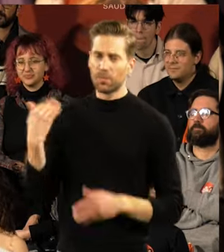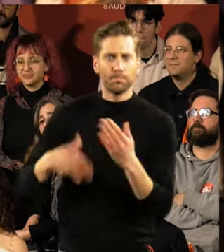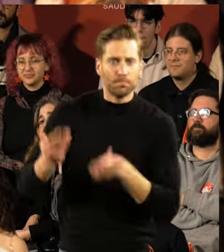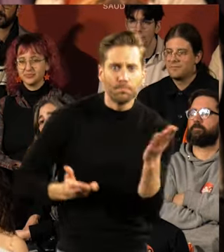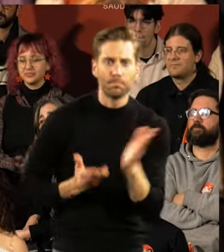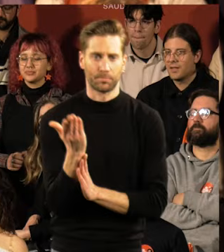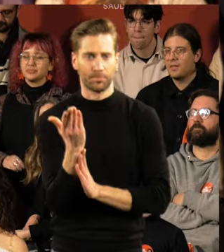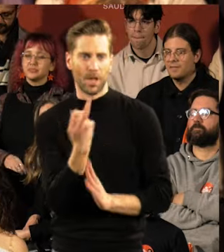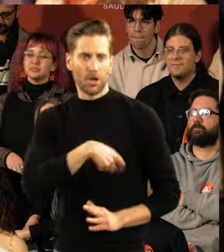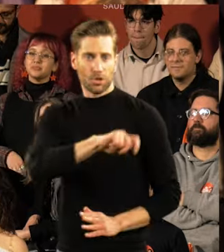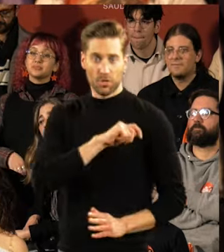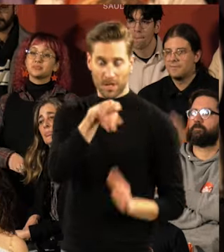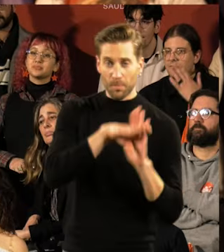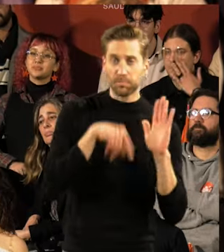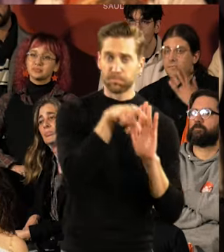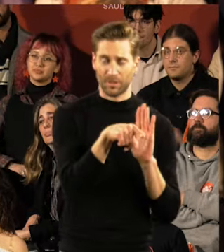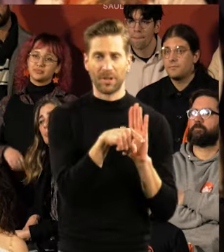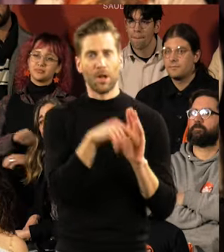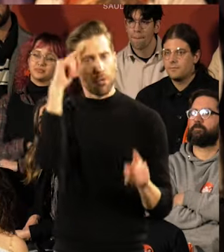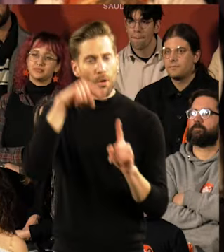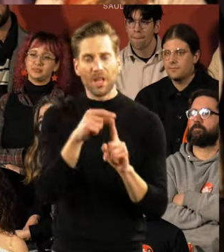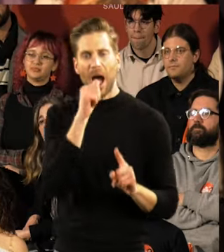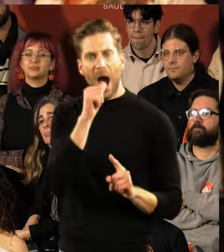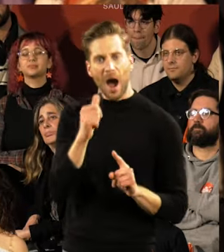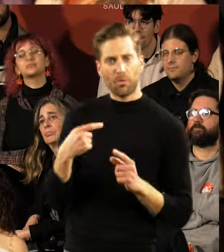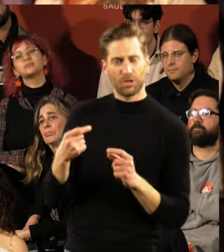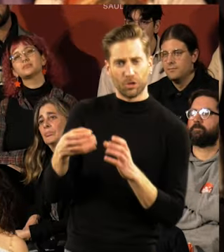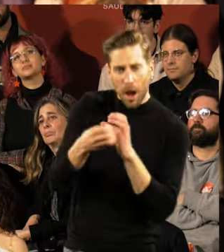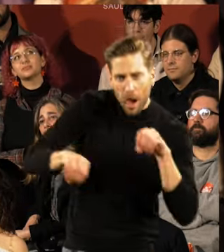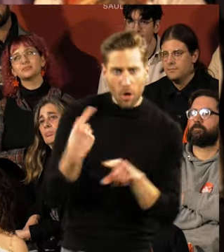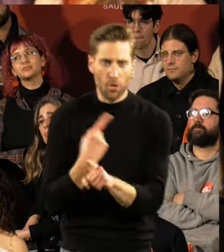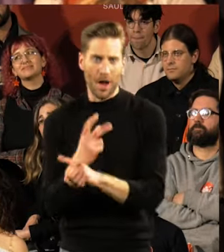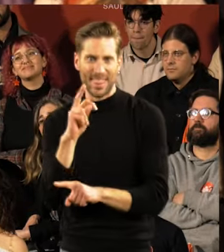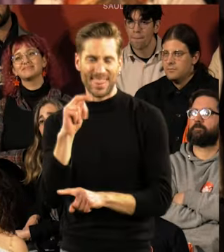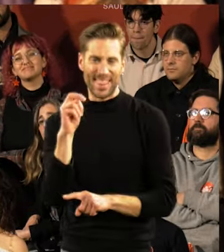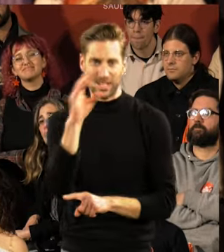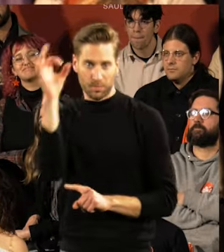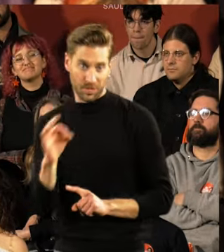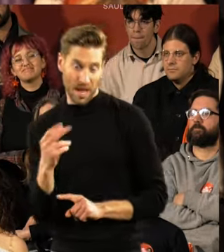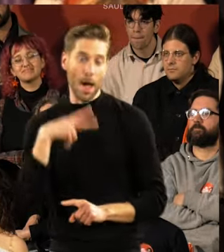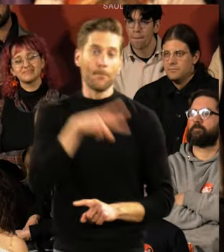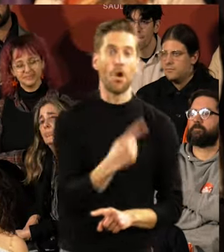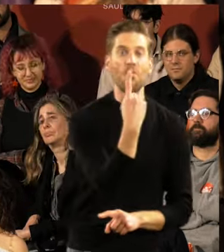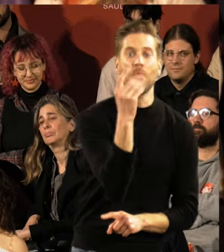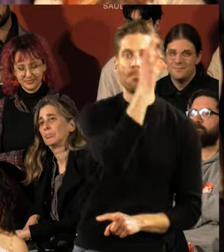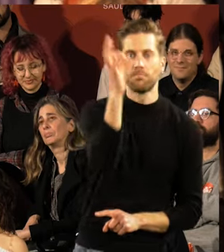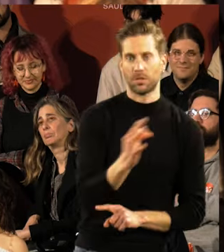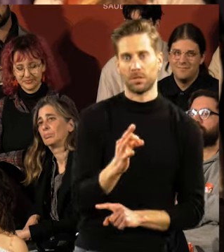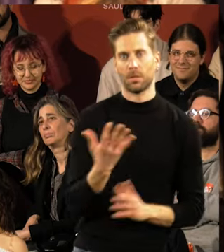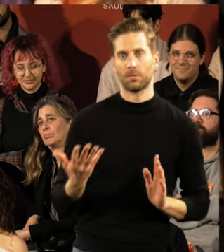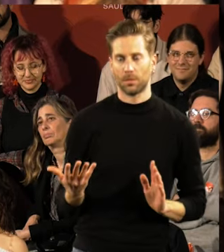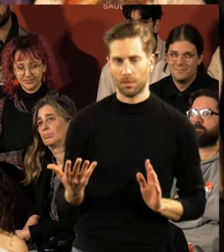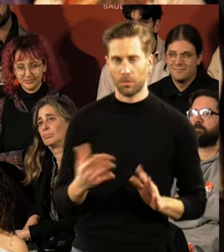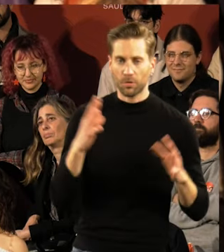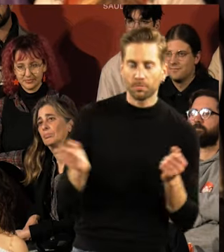Espanha tem um programa que permite reutilizar 13% das águas residuais. Em Portugal, reutilizamos 1% das águas